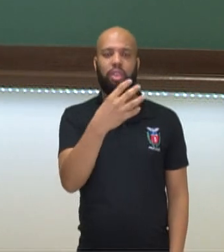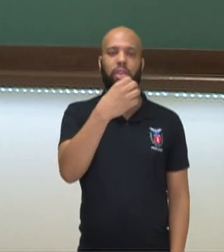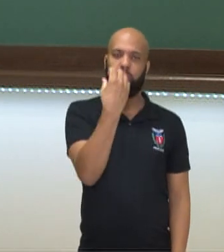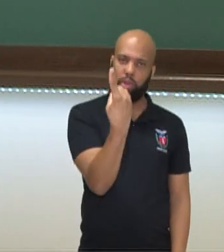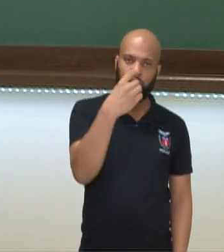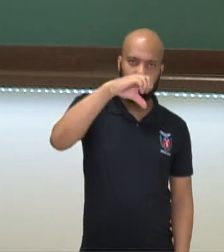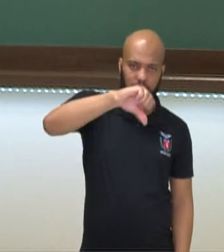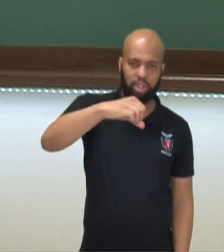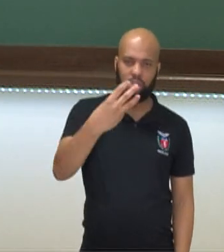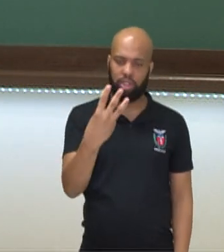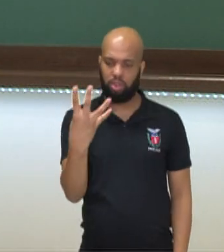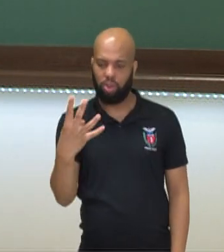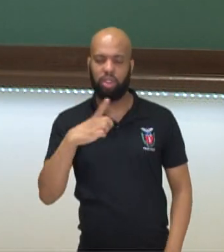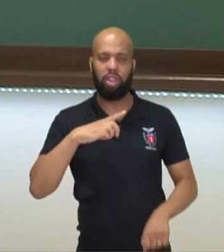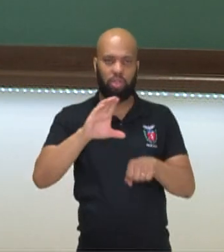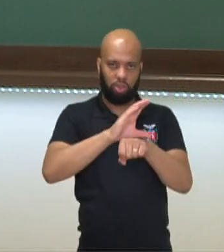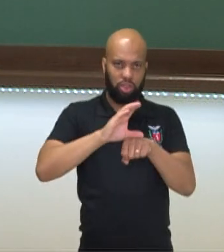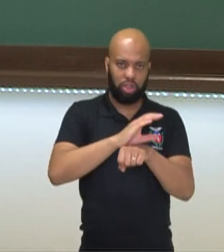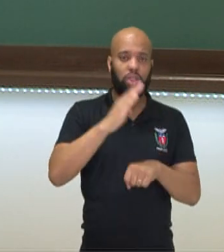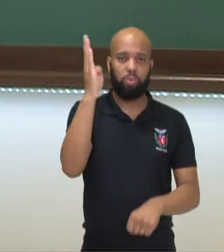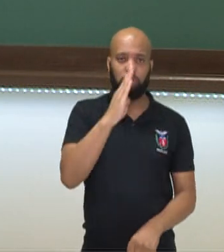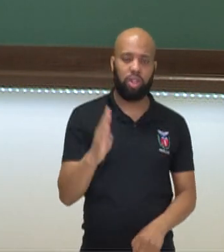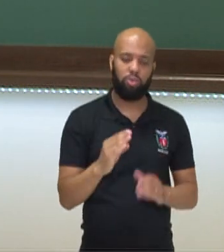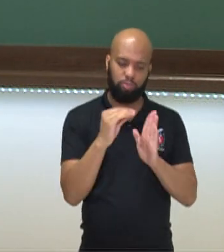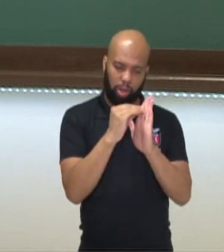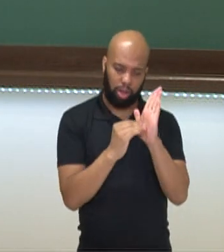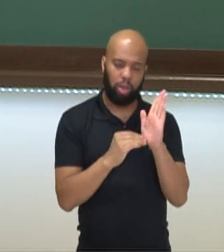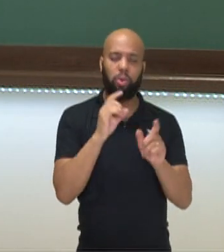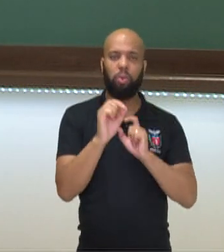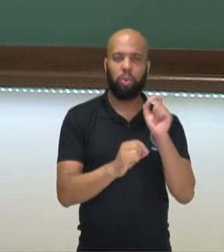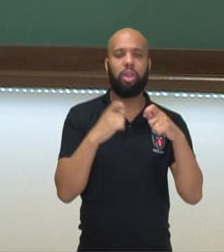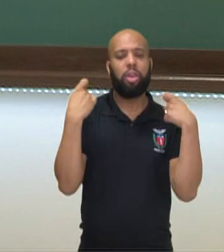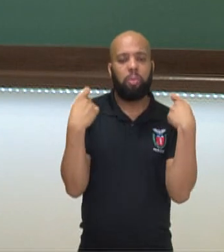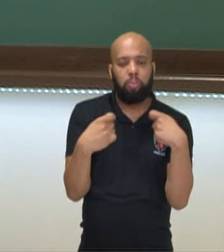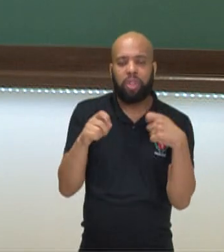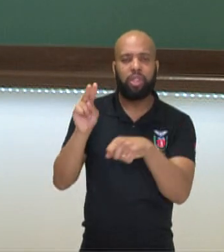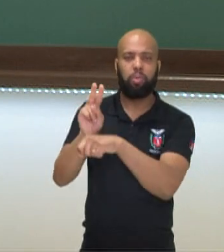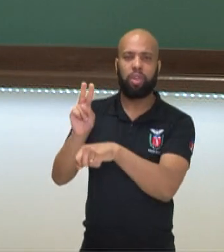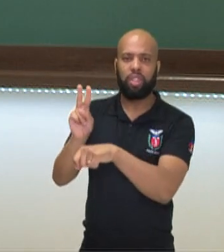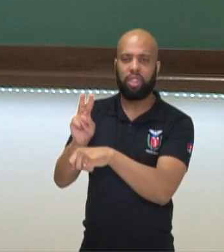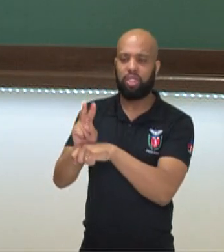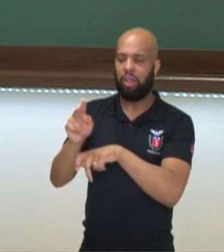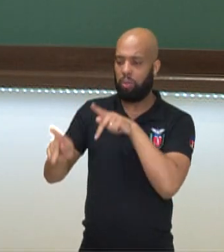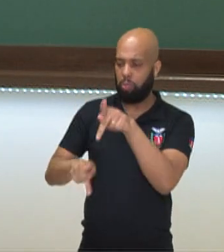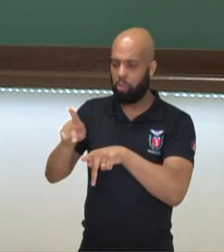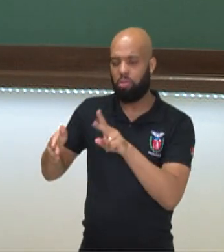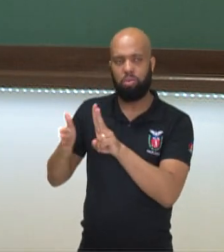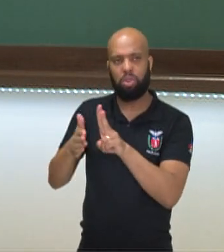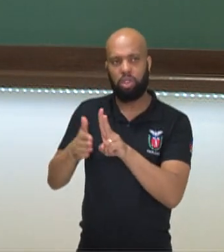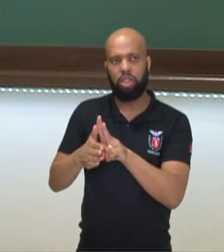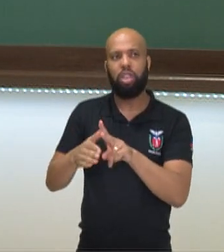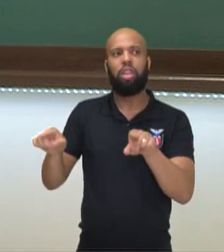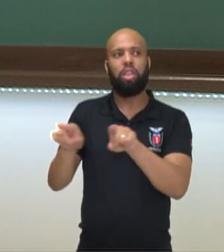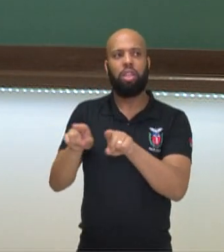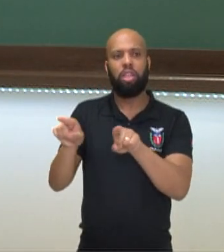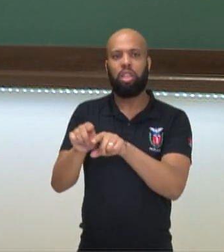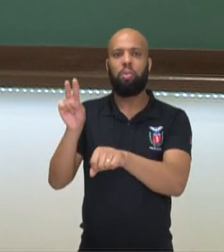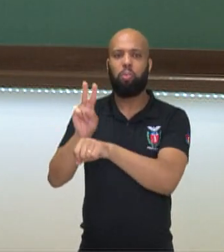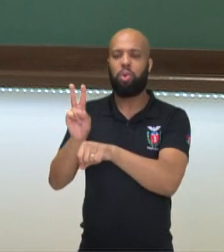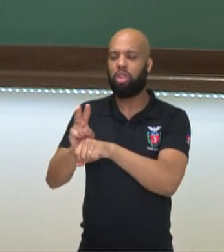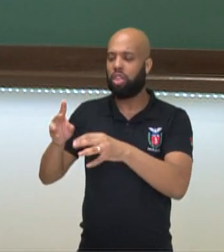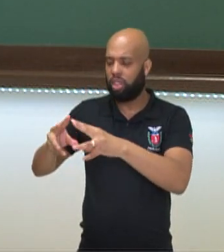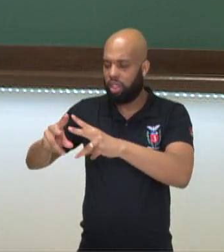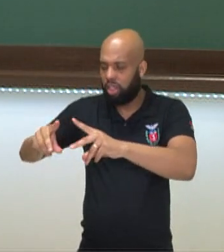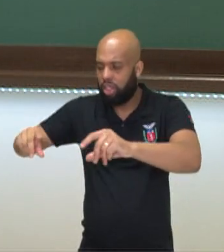Constituição do Brasil colocou entre os seus itens a necessidade de proteção dos povos indígenas e das